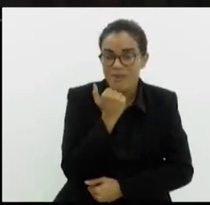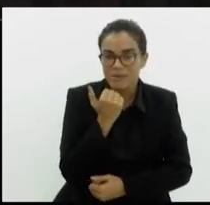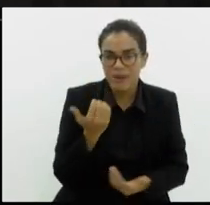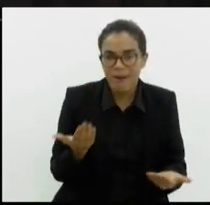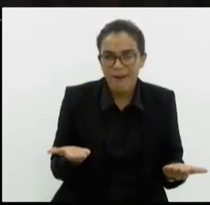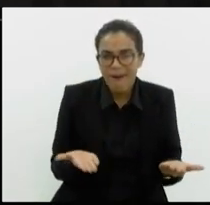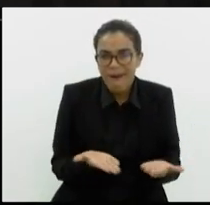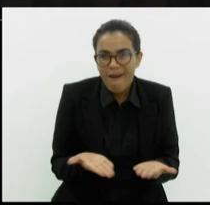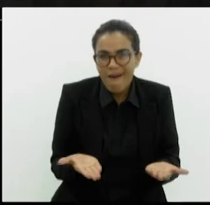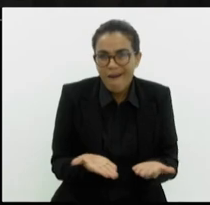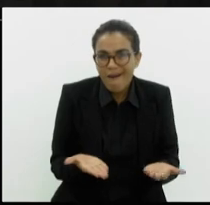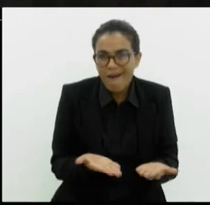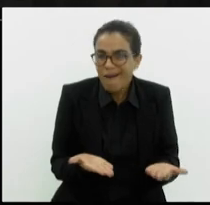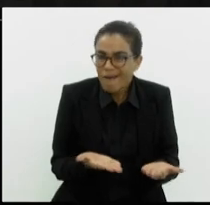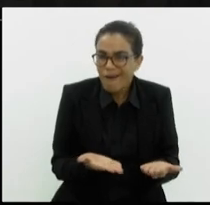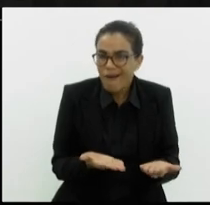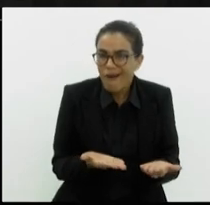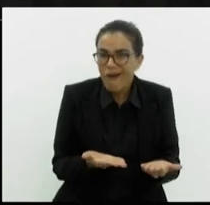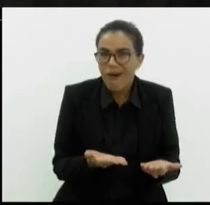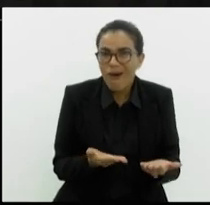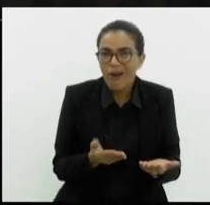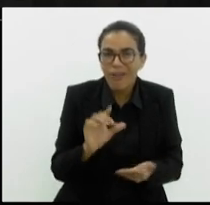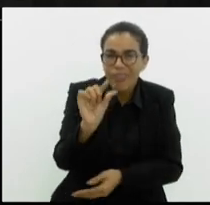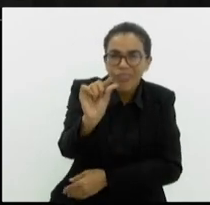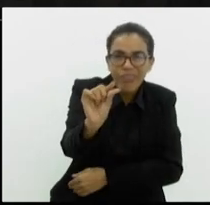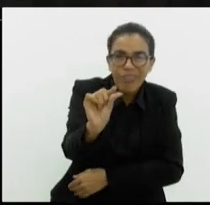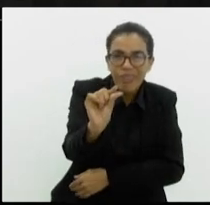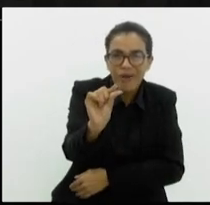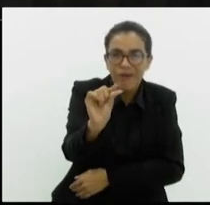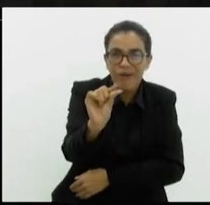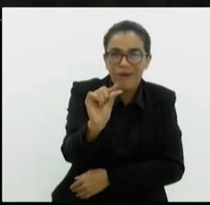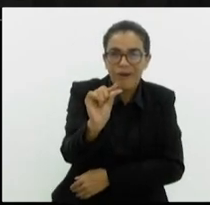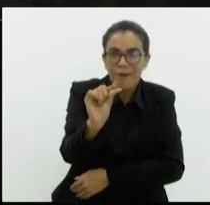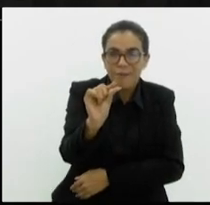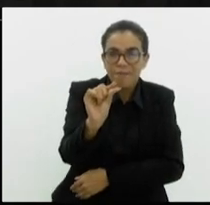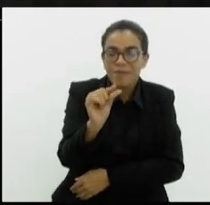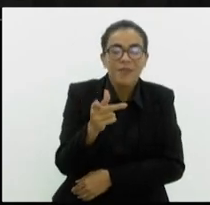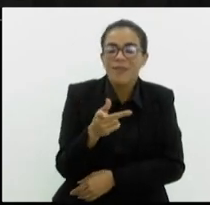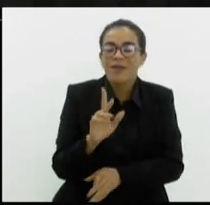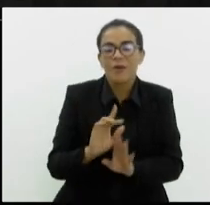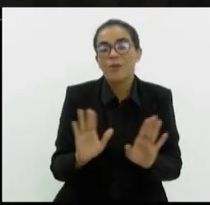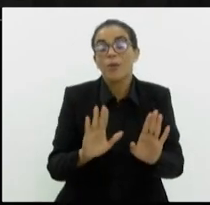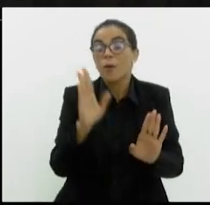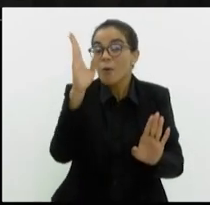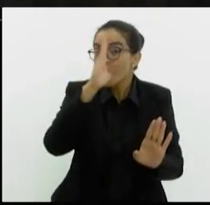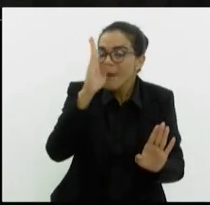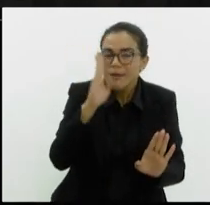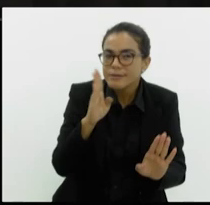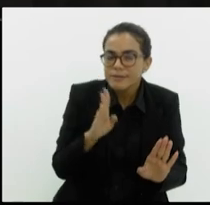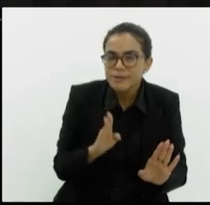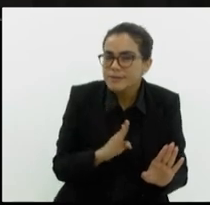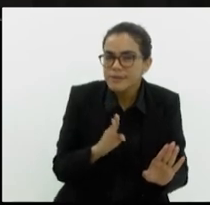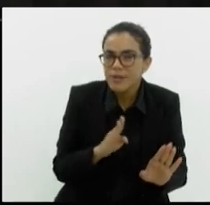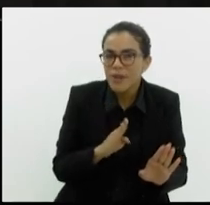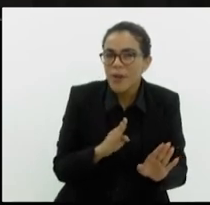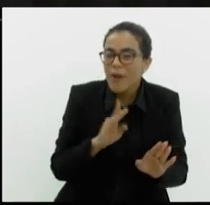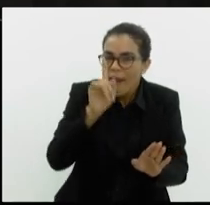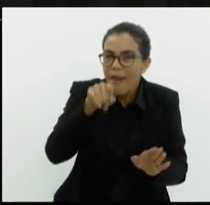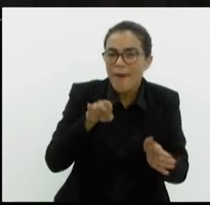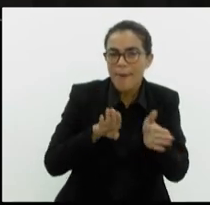se transformou numa pulga diplomática. Pulga não, o Brasil se transformou numa